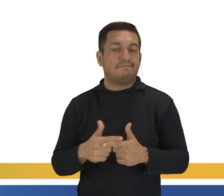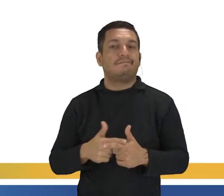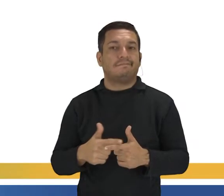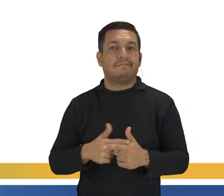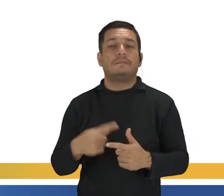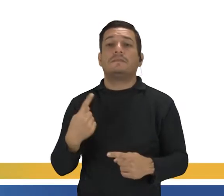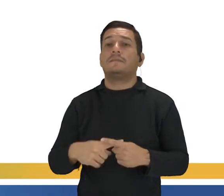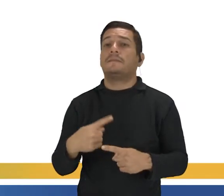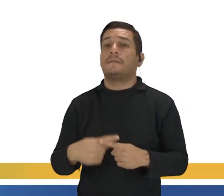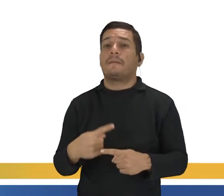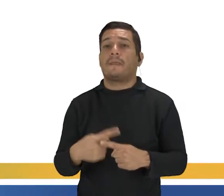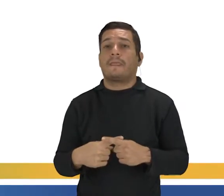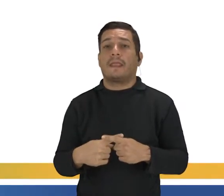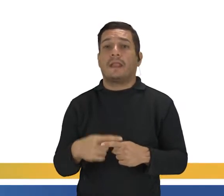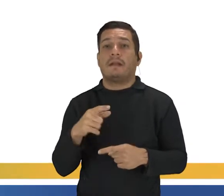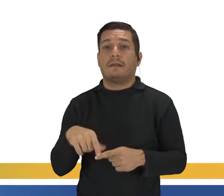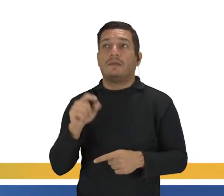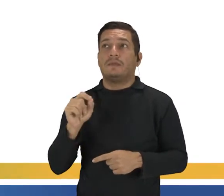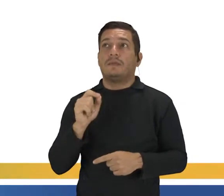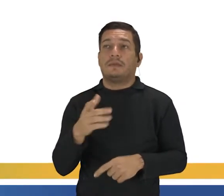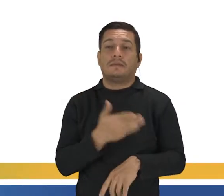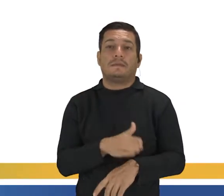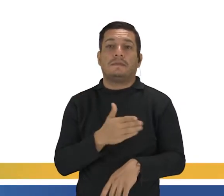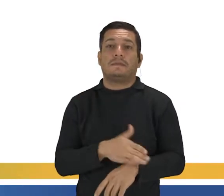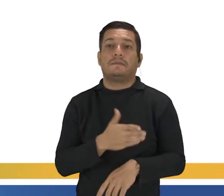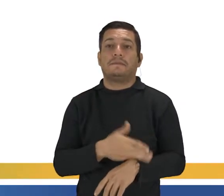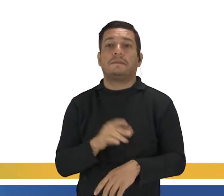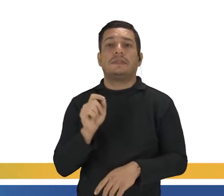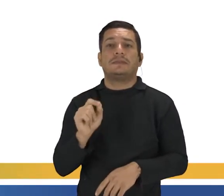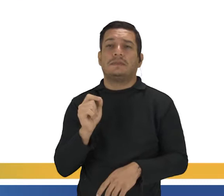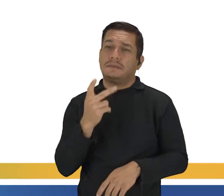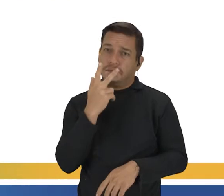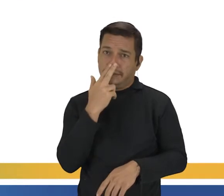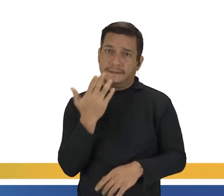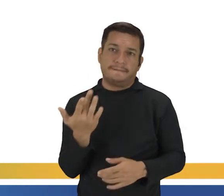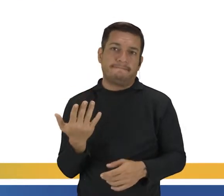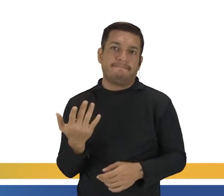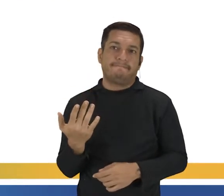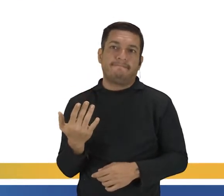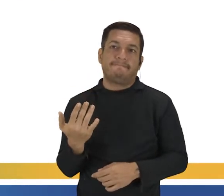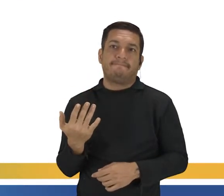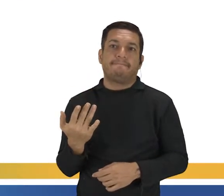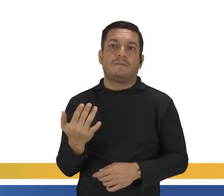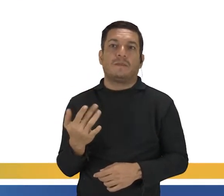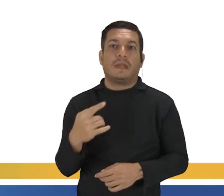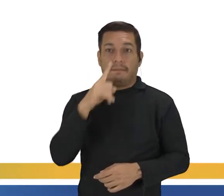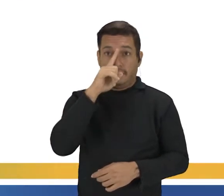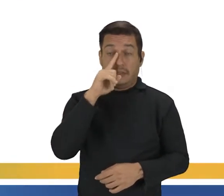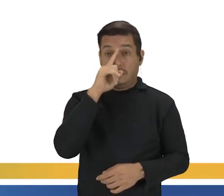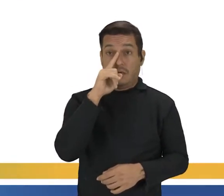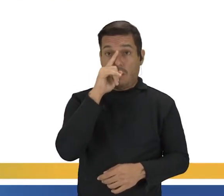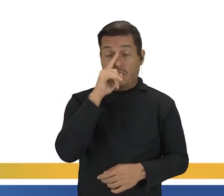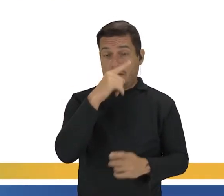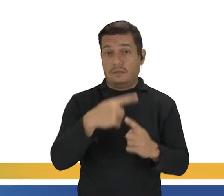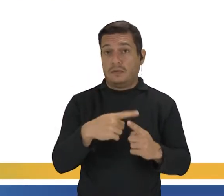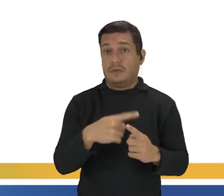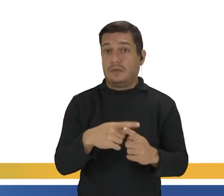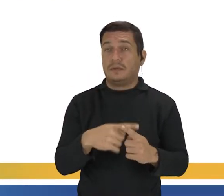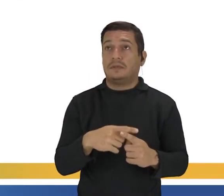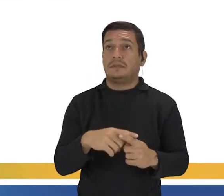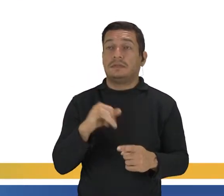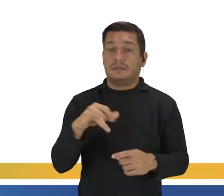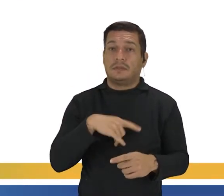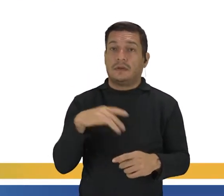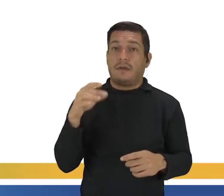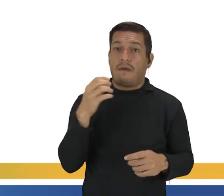Porque era uma prática considerada um pouco perigosa, porque se